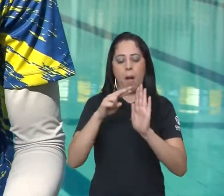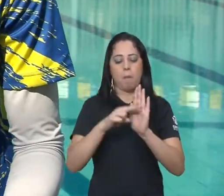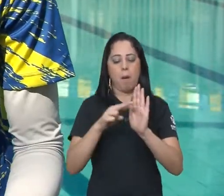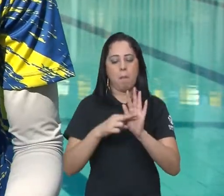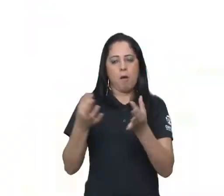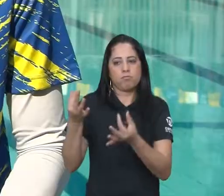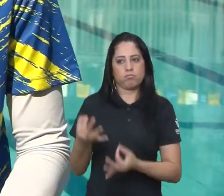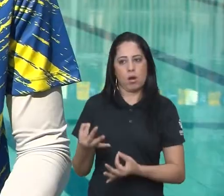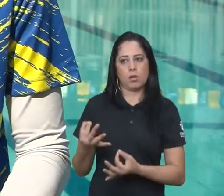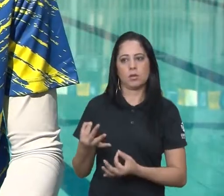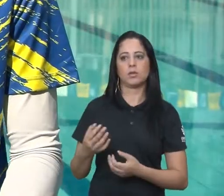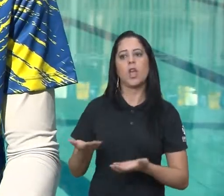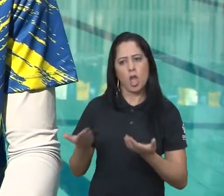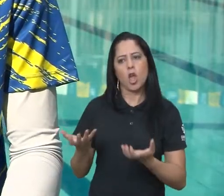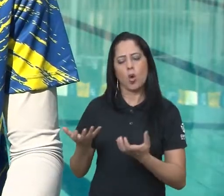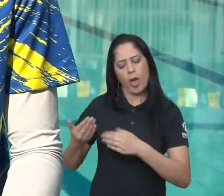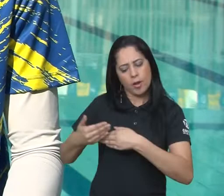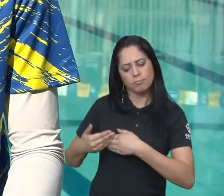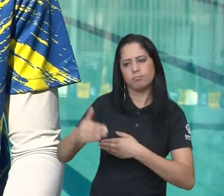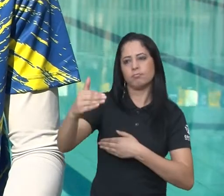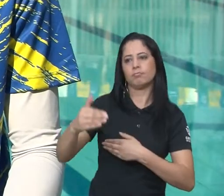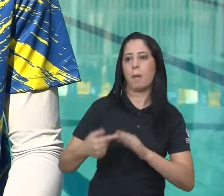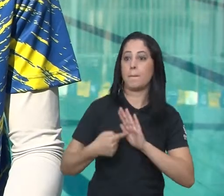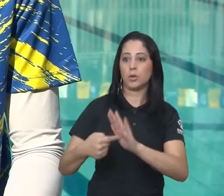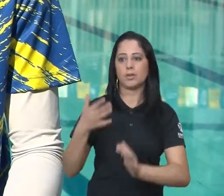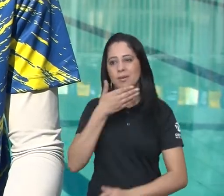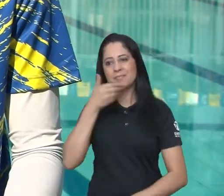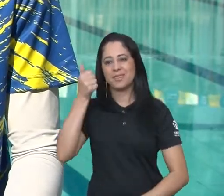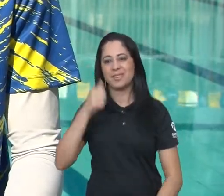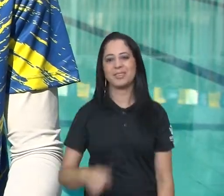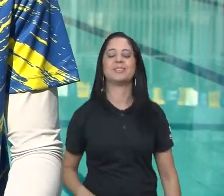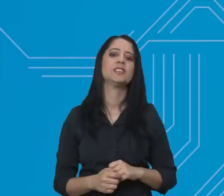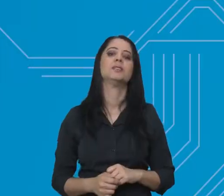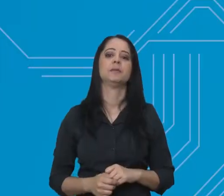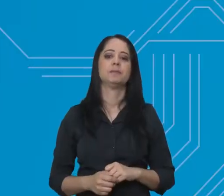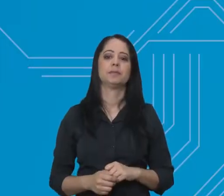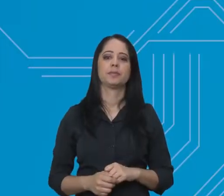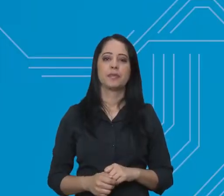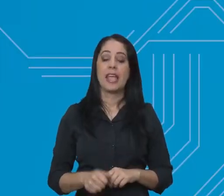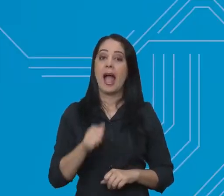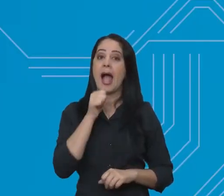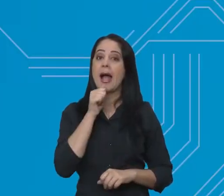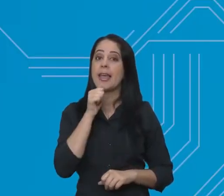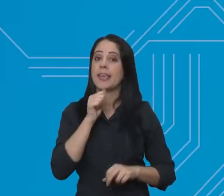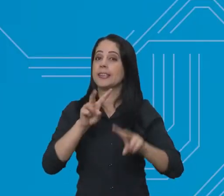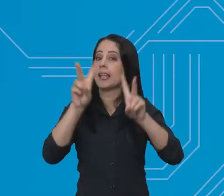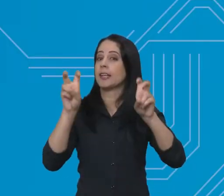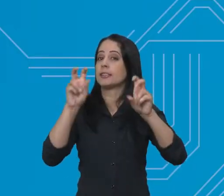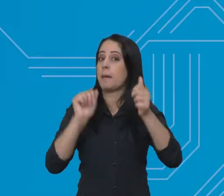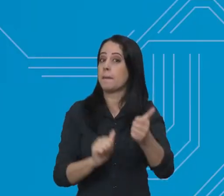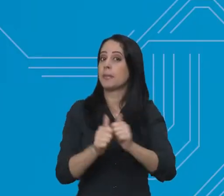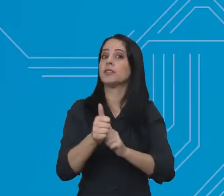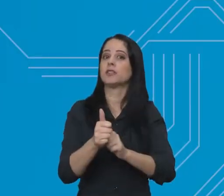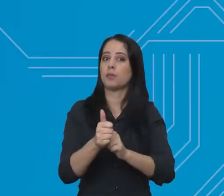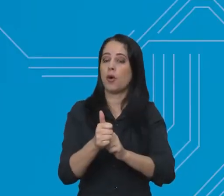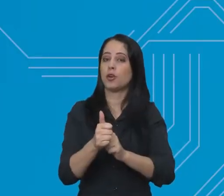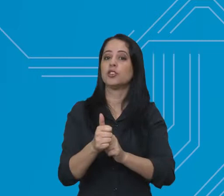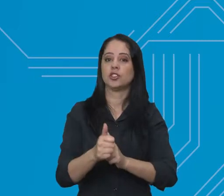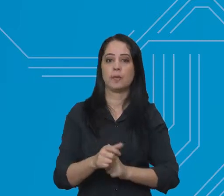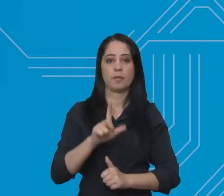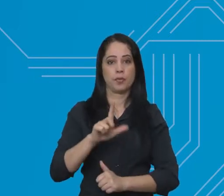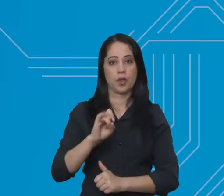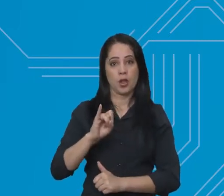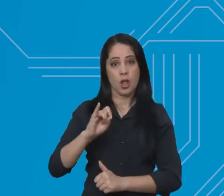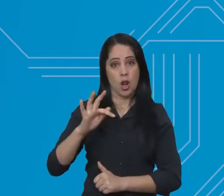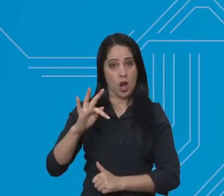mais regrada. Pretendo continuar assim, sempre dando o meu melhor. E ainda falando de esporte, olha que notícia boa. A